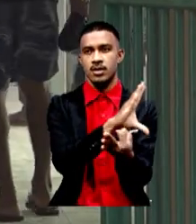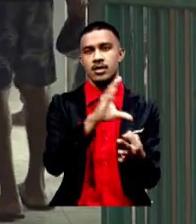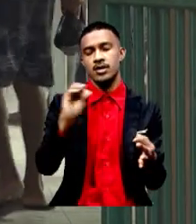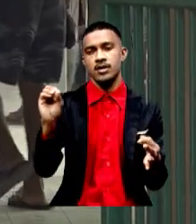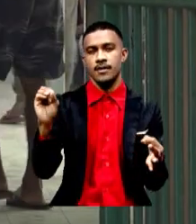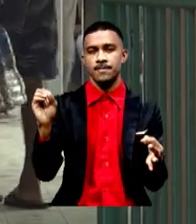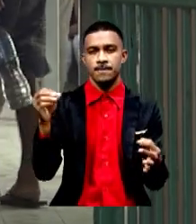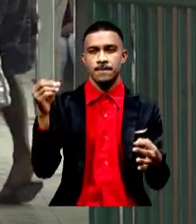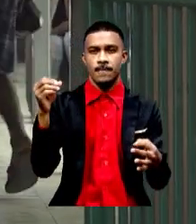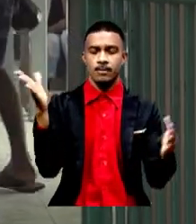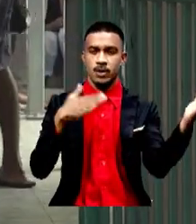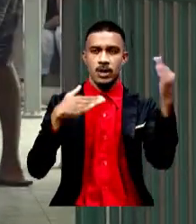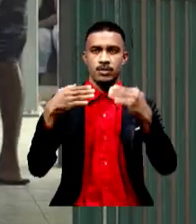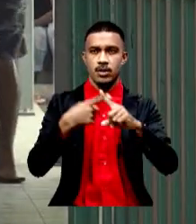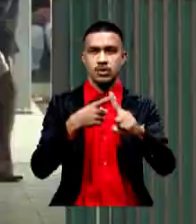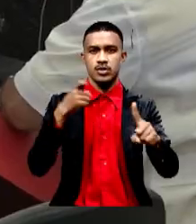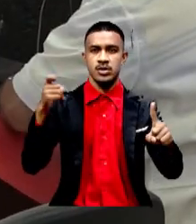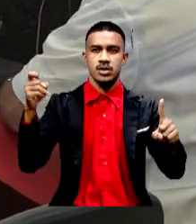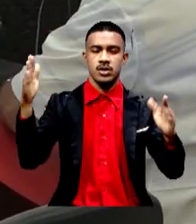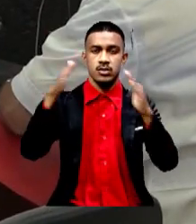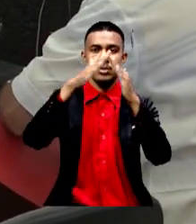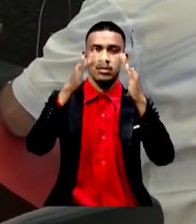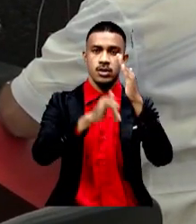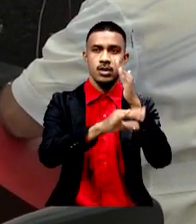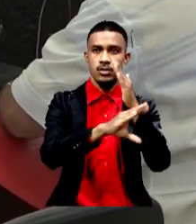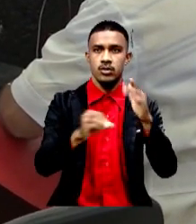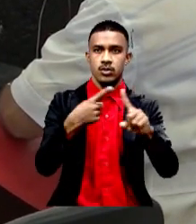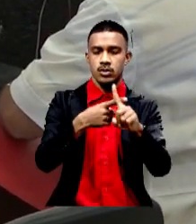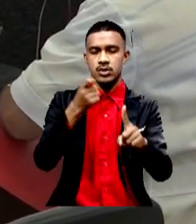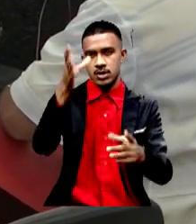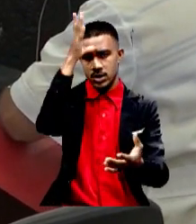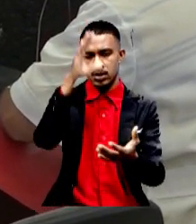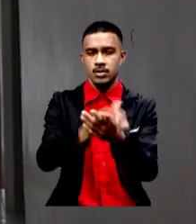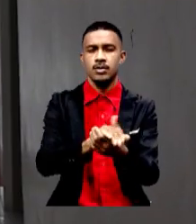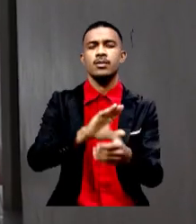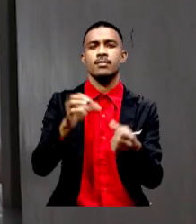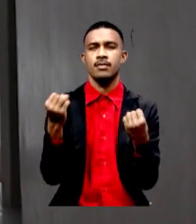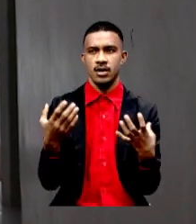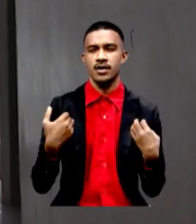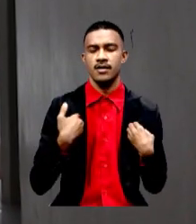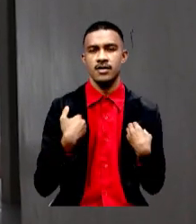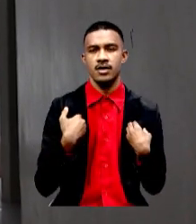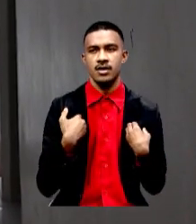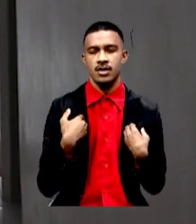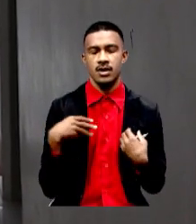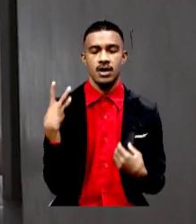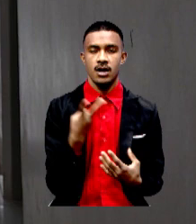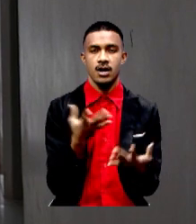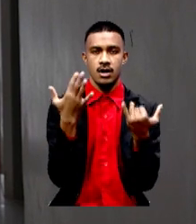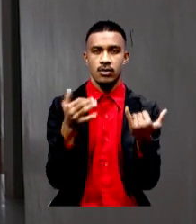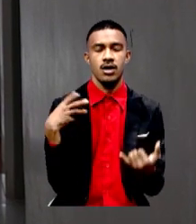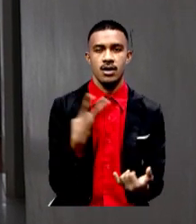husi molara pressão husine cabe pressão husi escola brasileira né agora da dau a mim baixa e